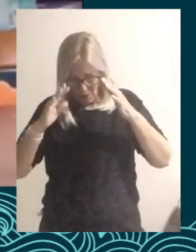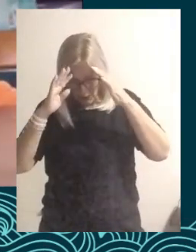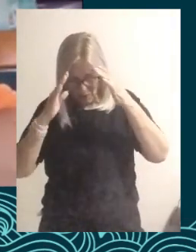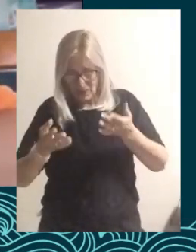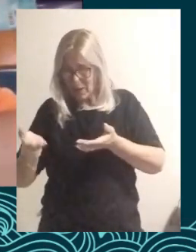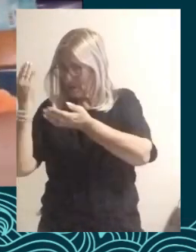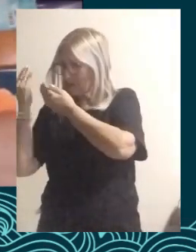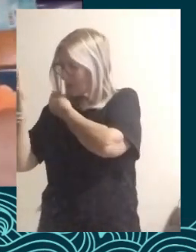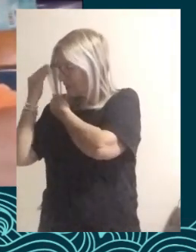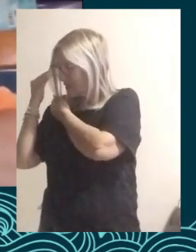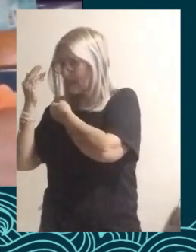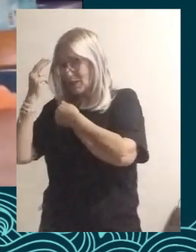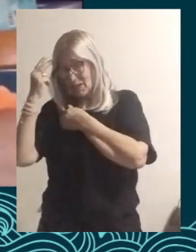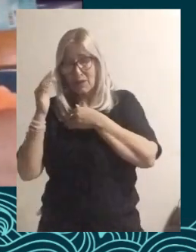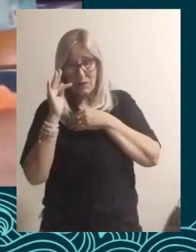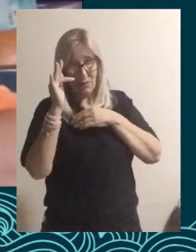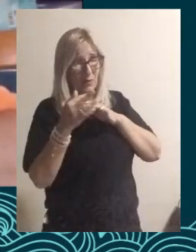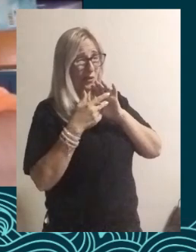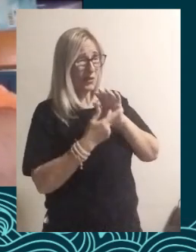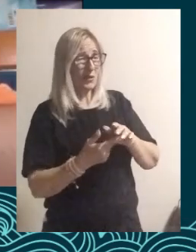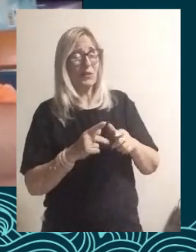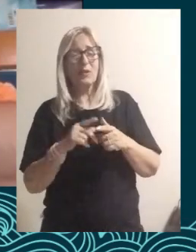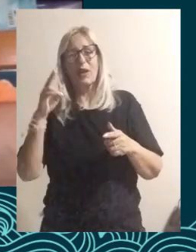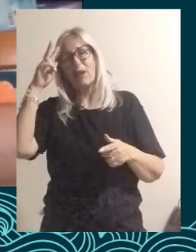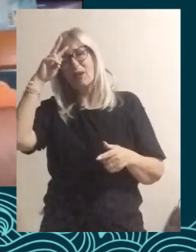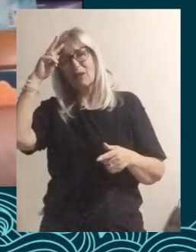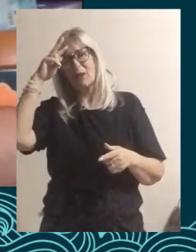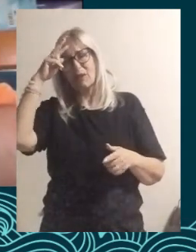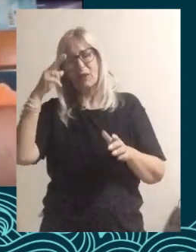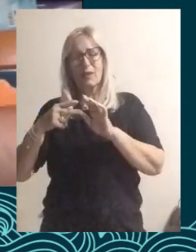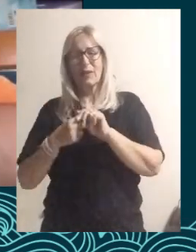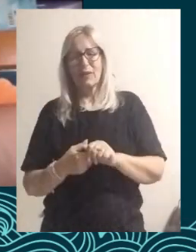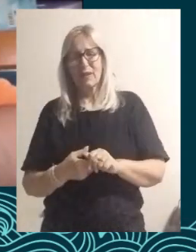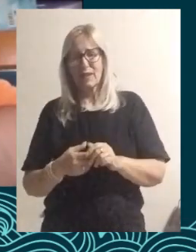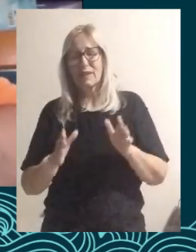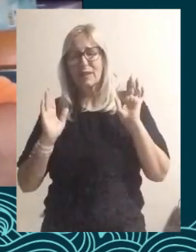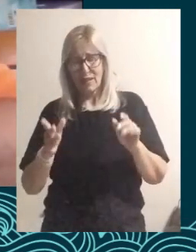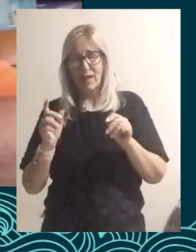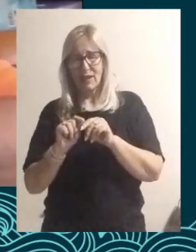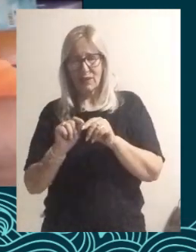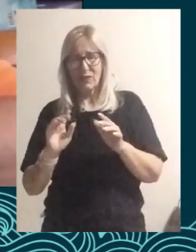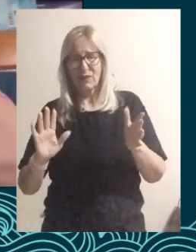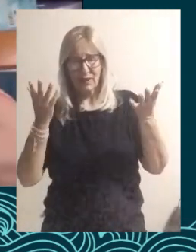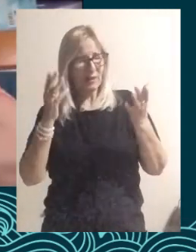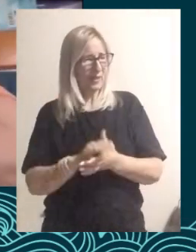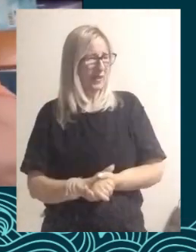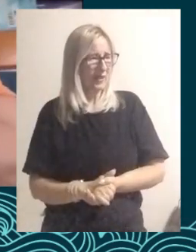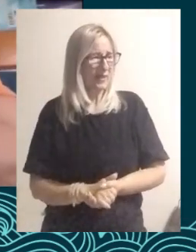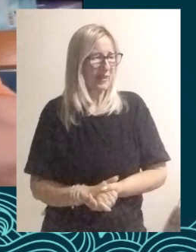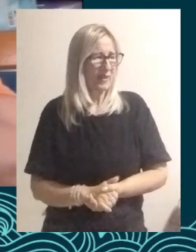mesmo, olhar para dentro, olhar para o passado e dá para a gente condições para a gente poder celebrar as coisas que a gente